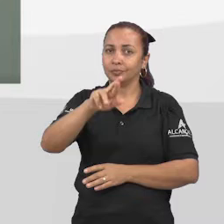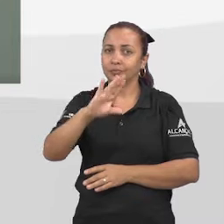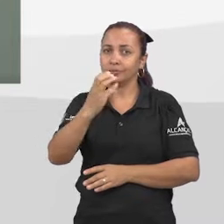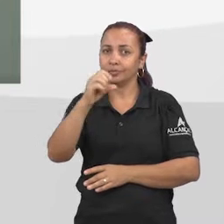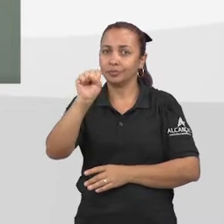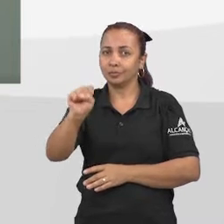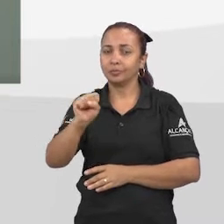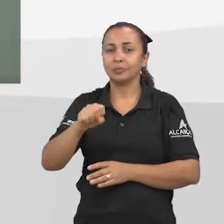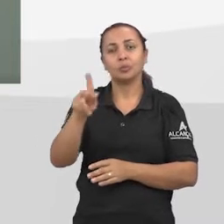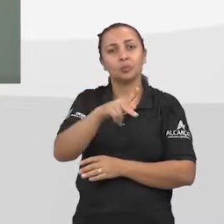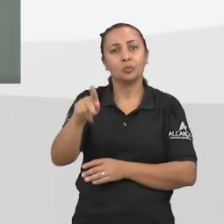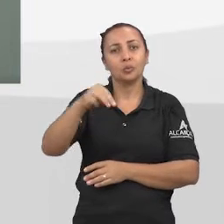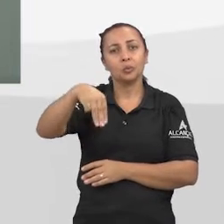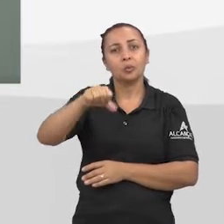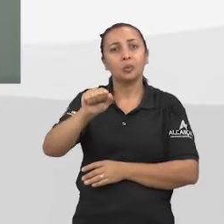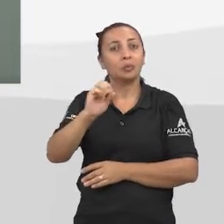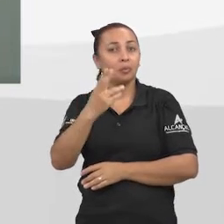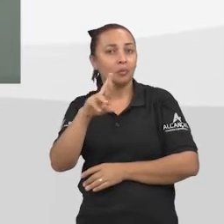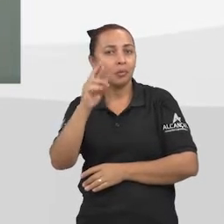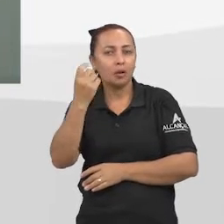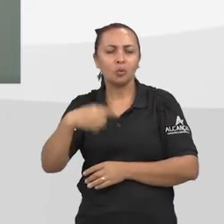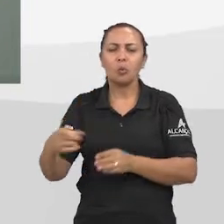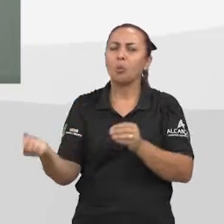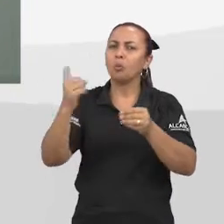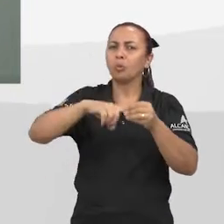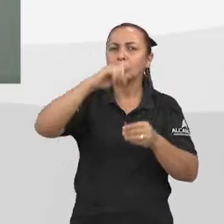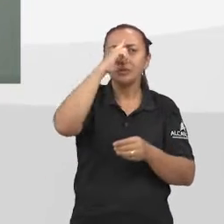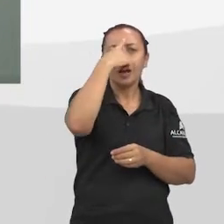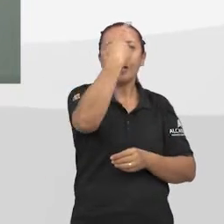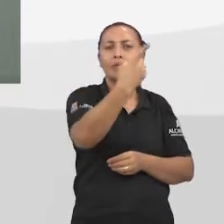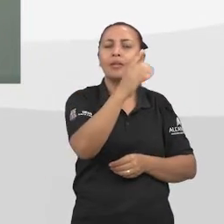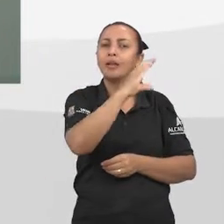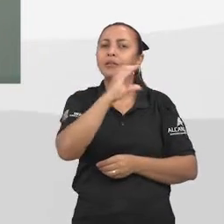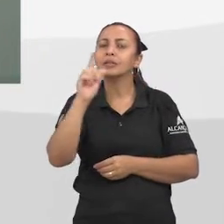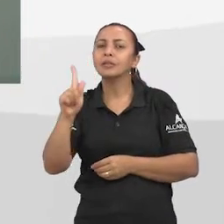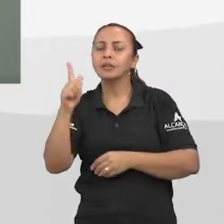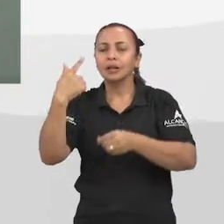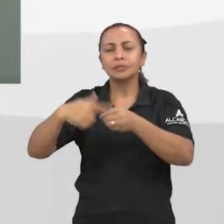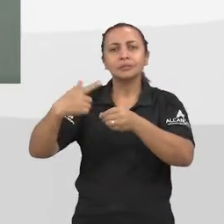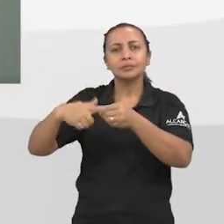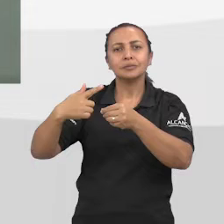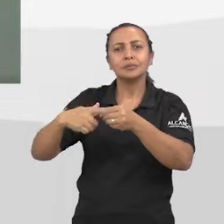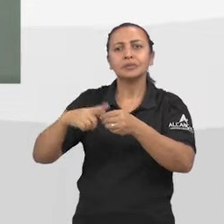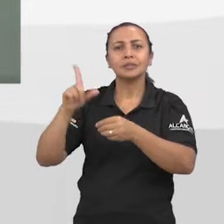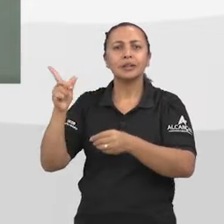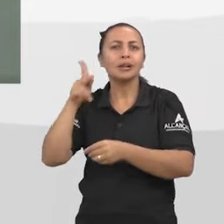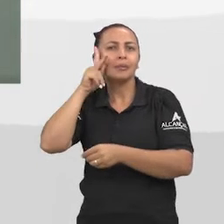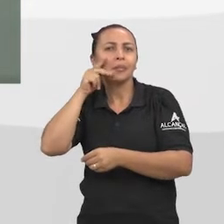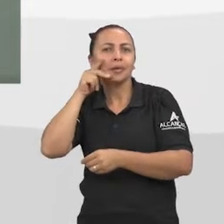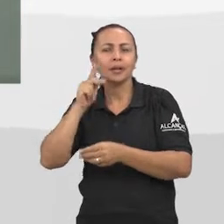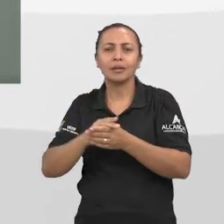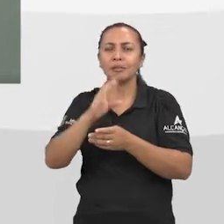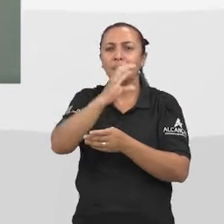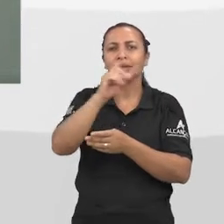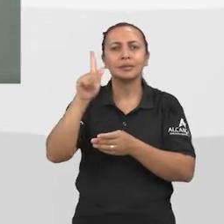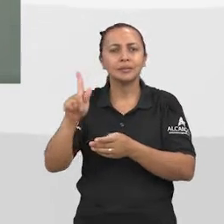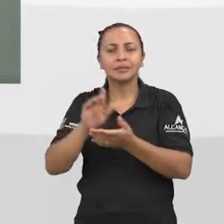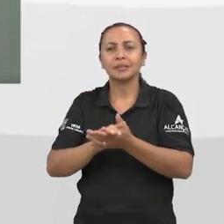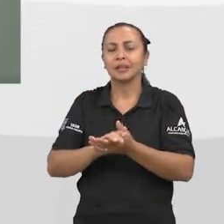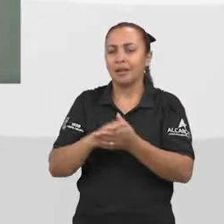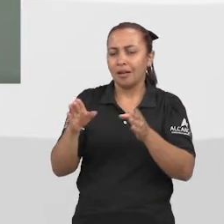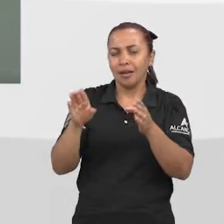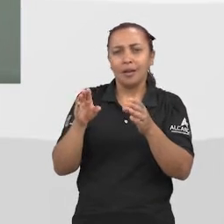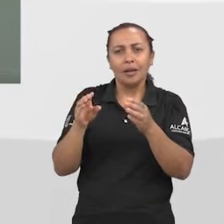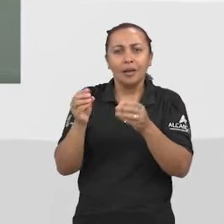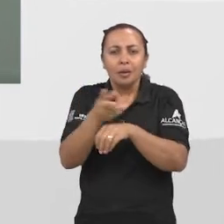Marcos Túlios. O professor Marcos Túlios trouxe essa ideia de Campina Grande, da Universidade Federal de Campina Grande, e